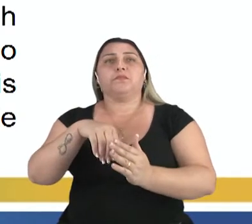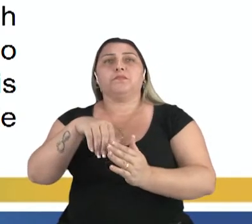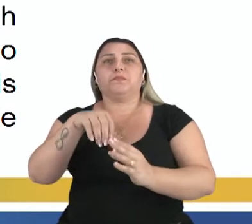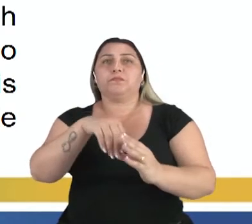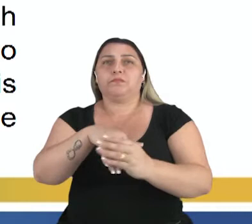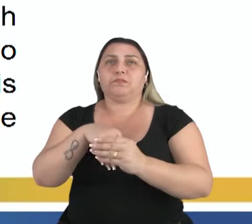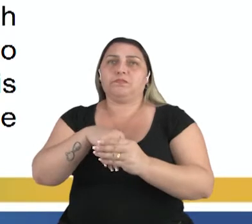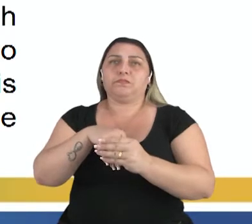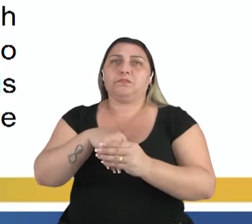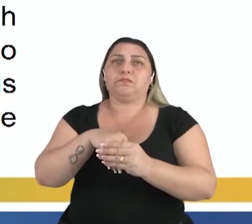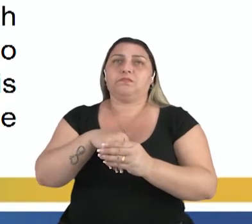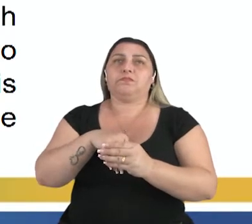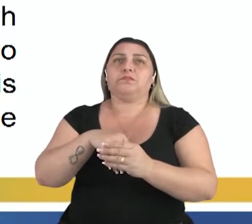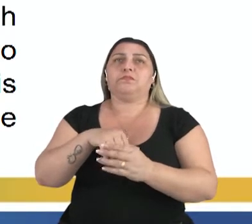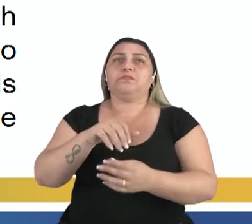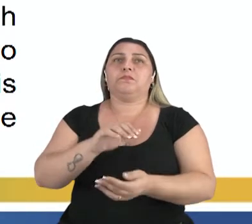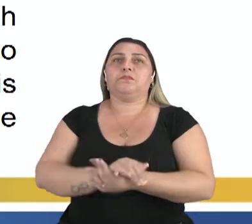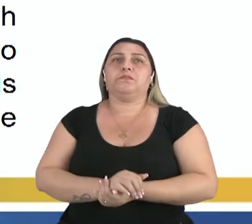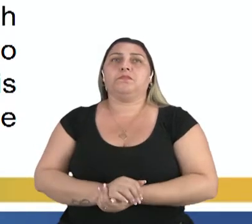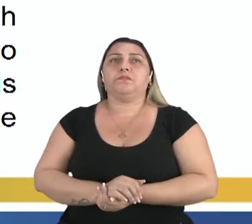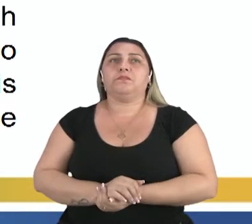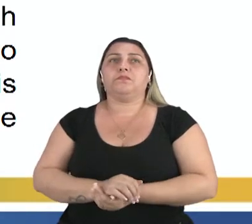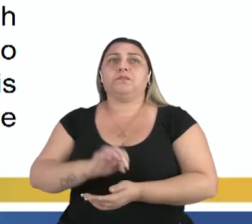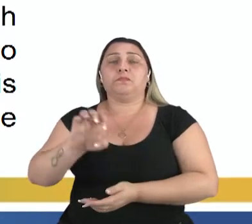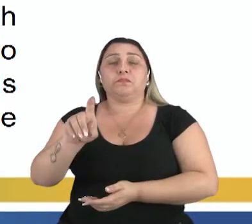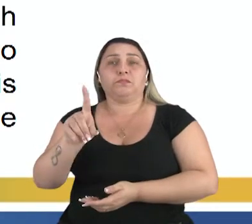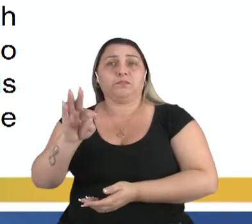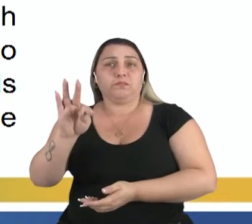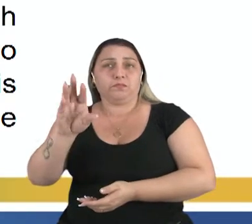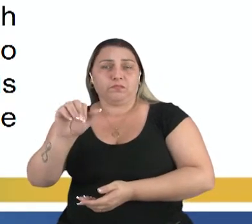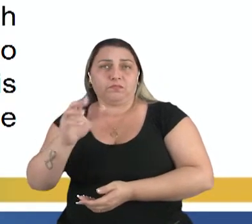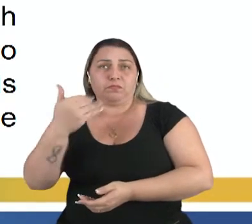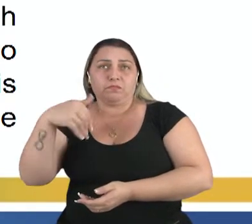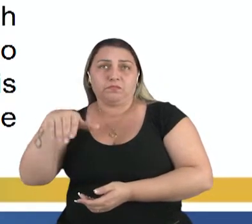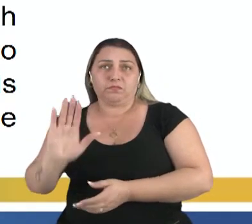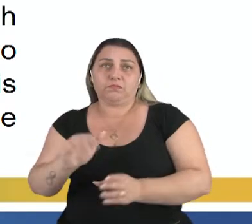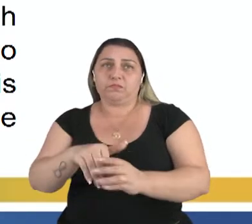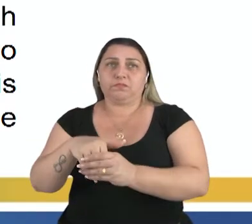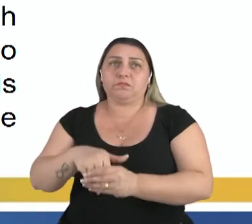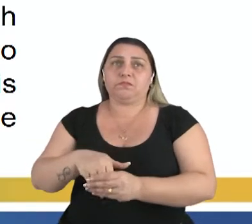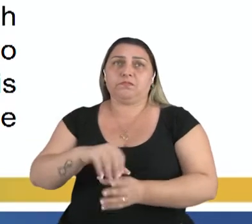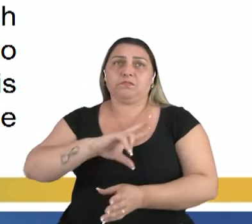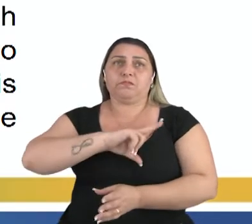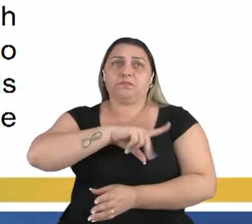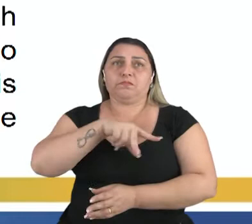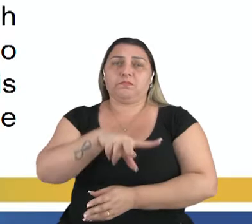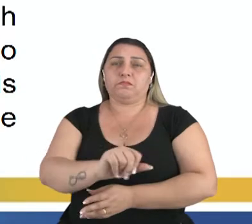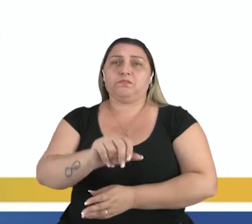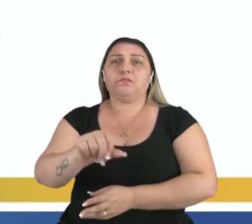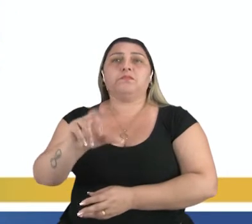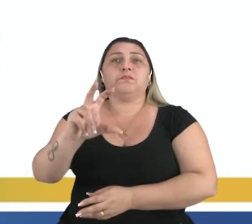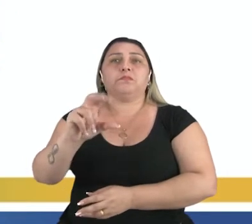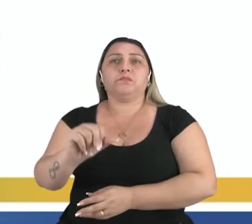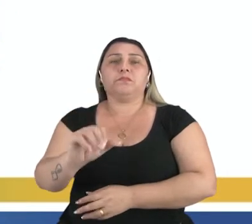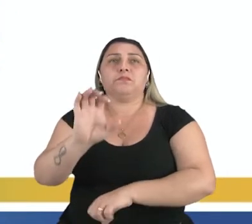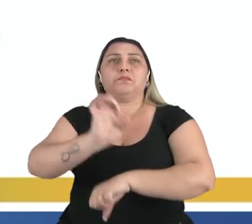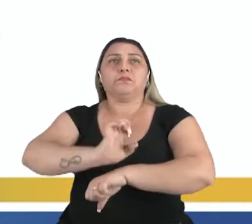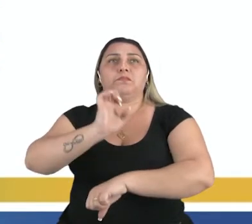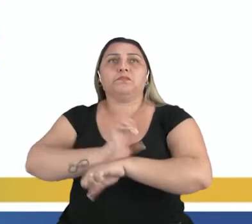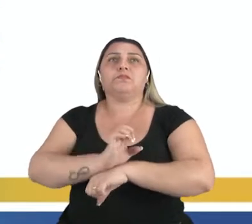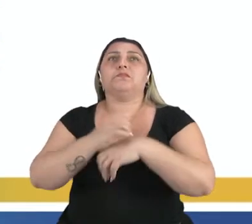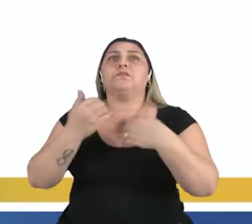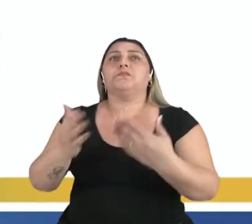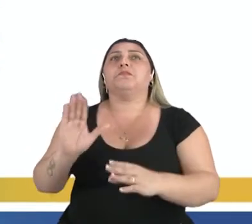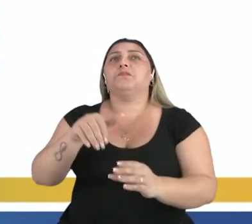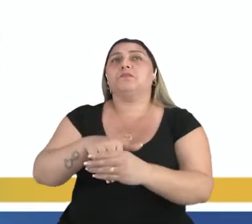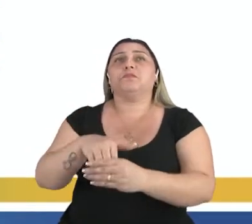mais votos no colégio editorial, ou seja, a maioria dos votos de delegados dos 50 estados.